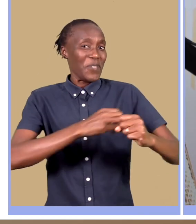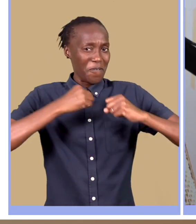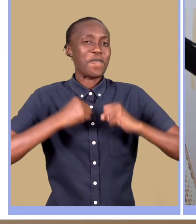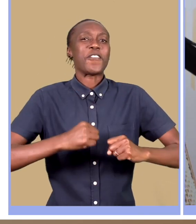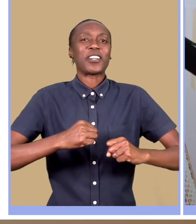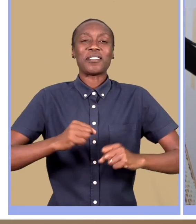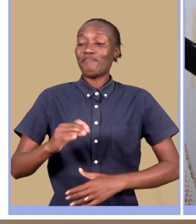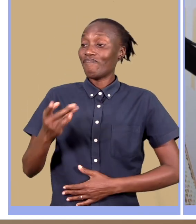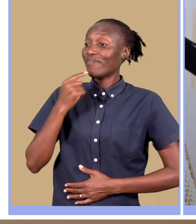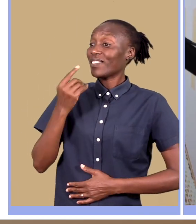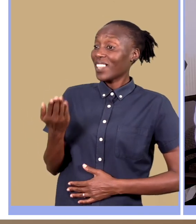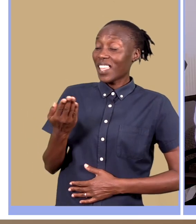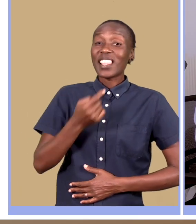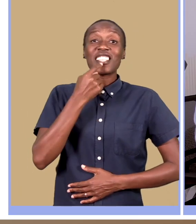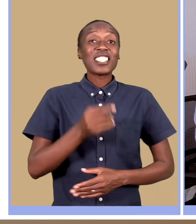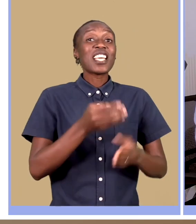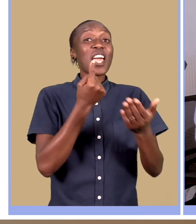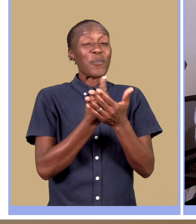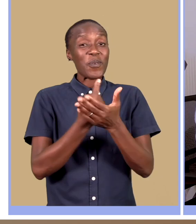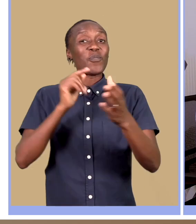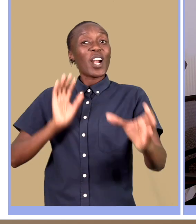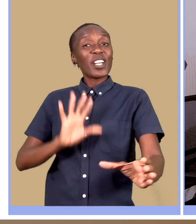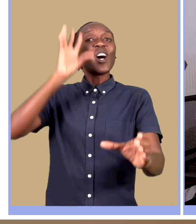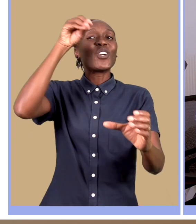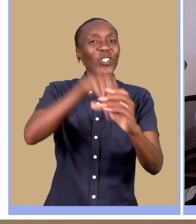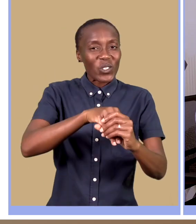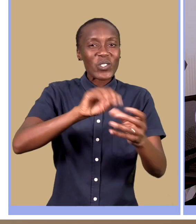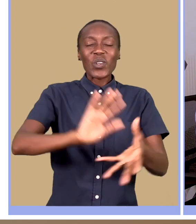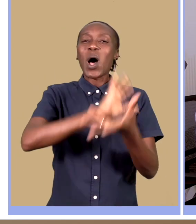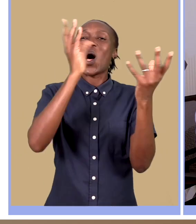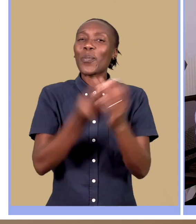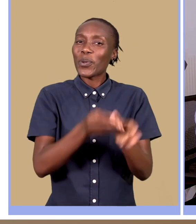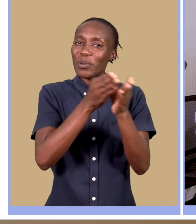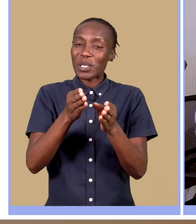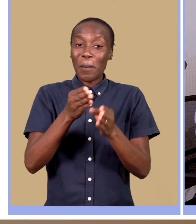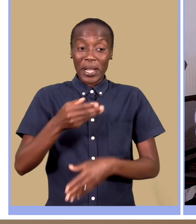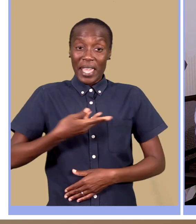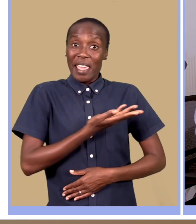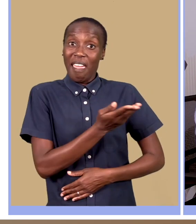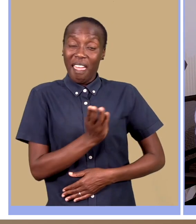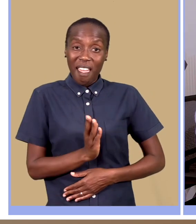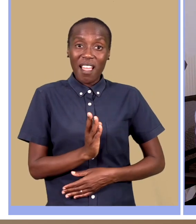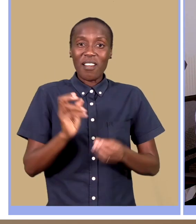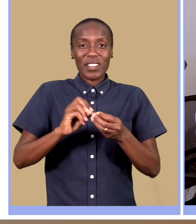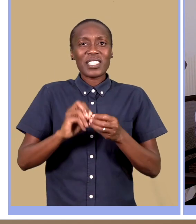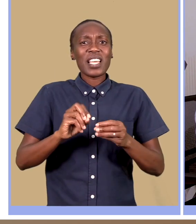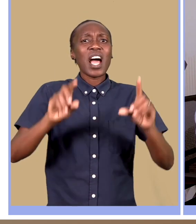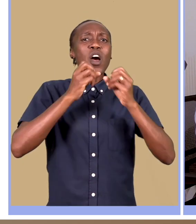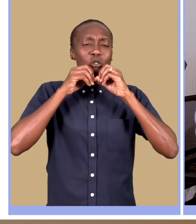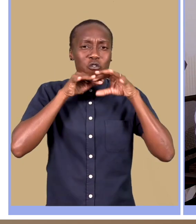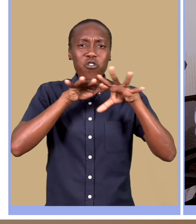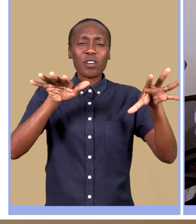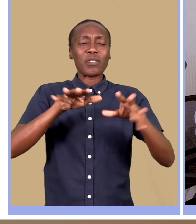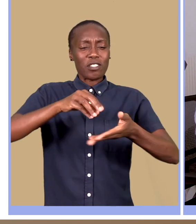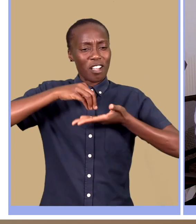questão, nada para nós é nós. Exato. São isso que vão pegar na informação e vão disseminar, e as academias